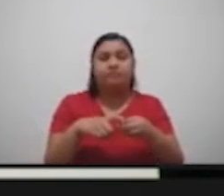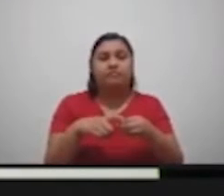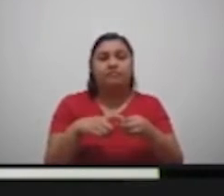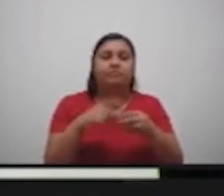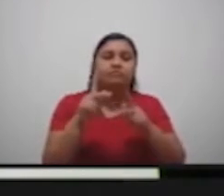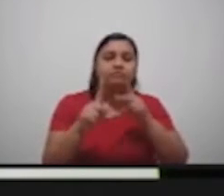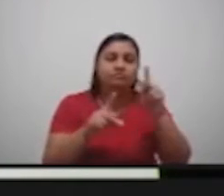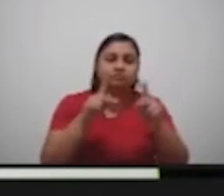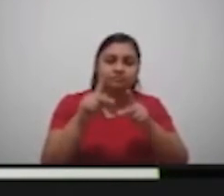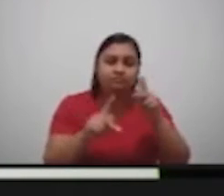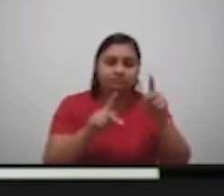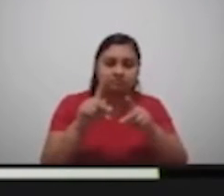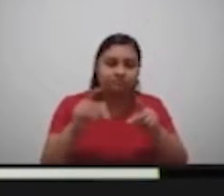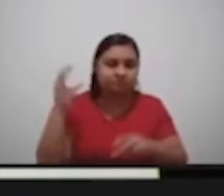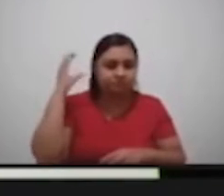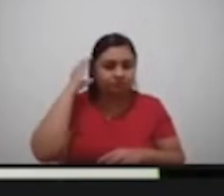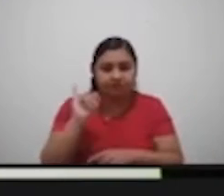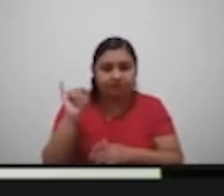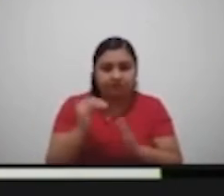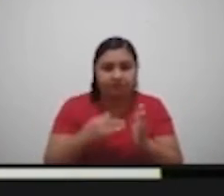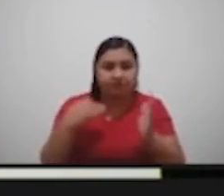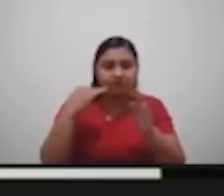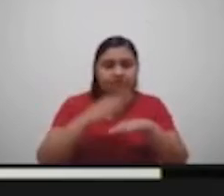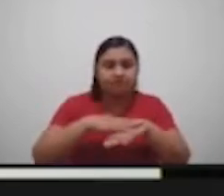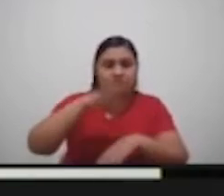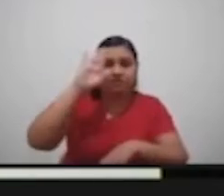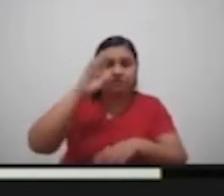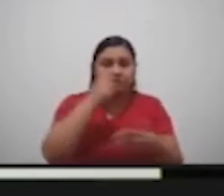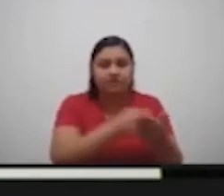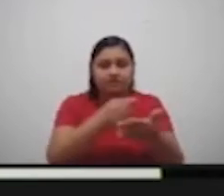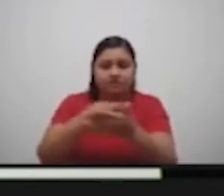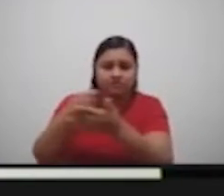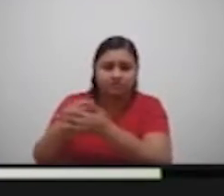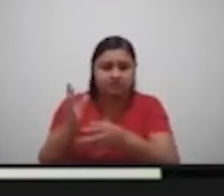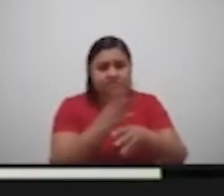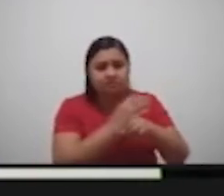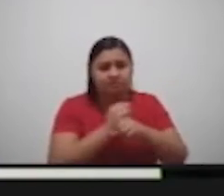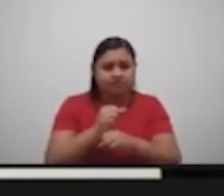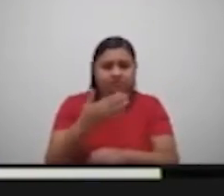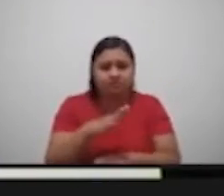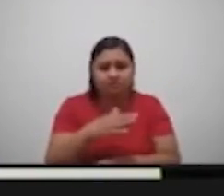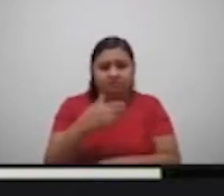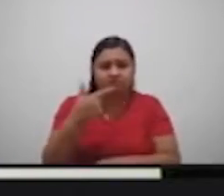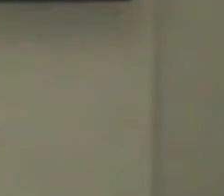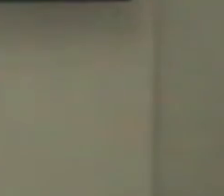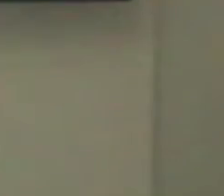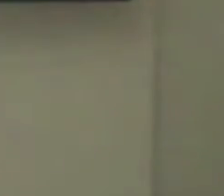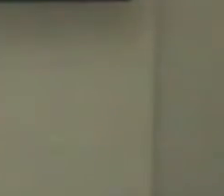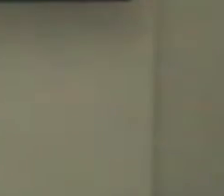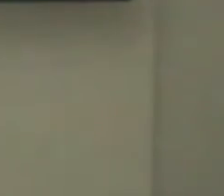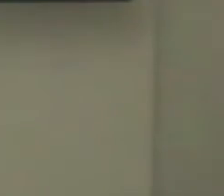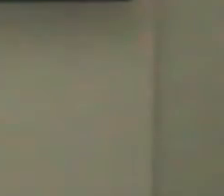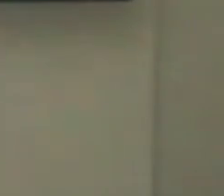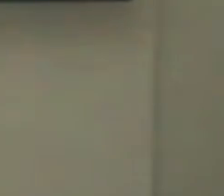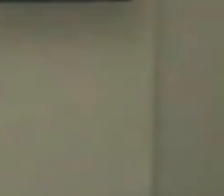1280/2022, que tramita no Senado Federal, que visa devolver, em forma de redução do valor das contas de energia, um